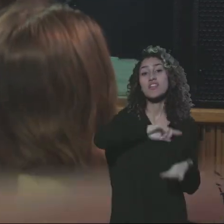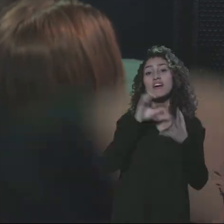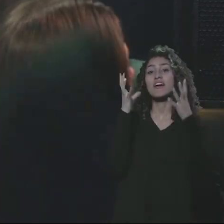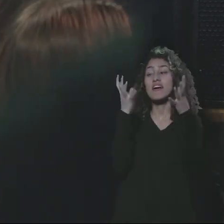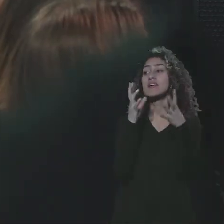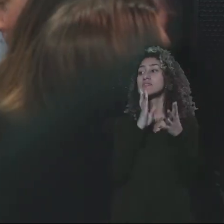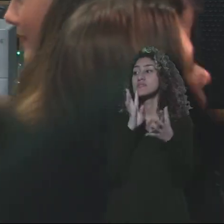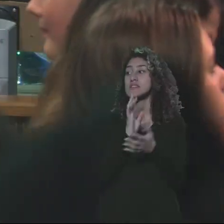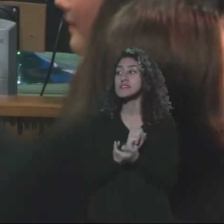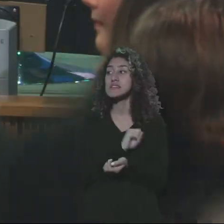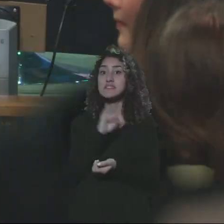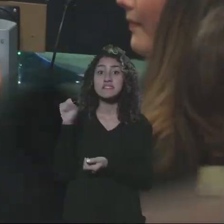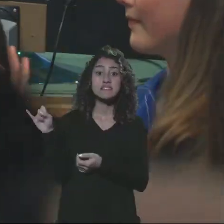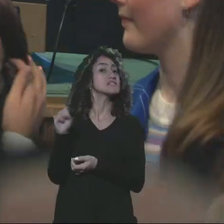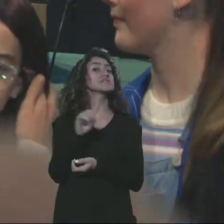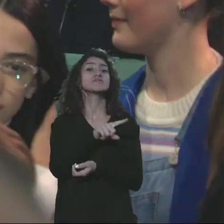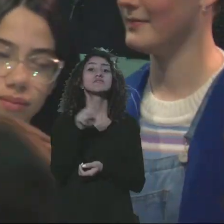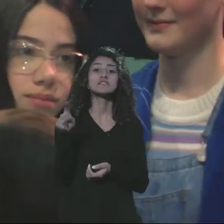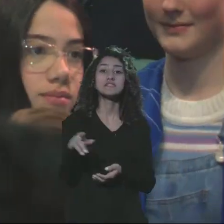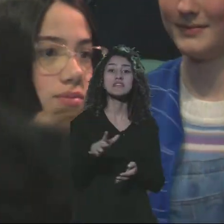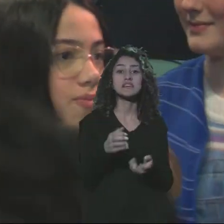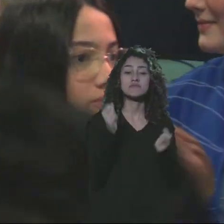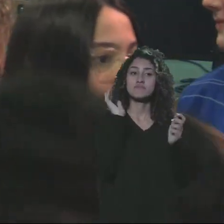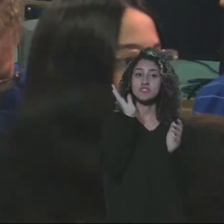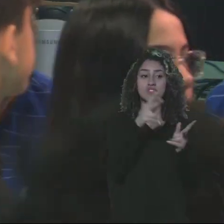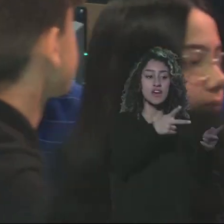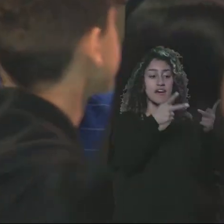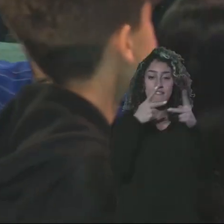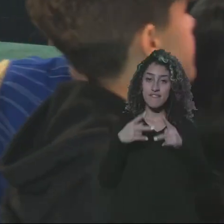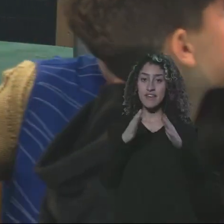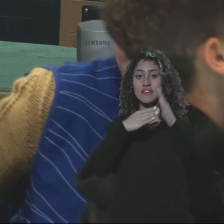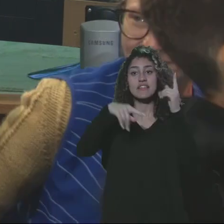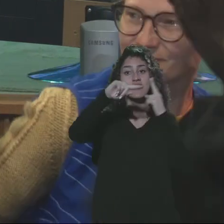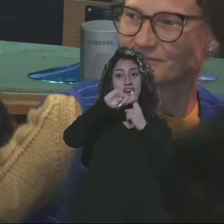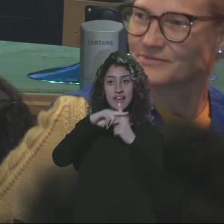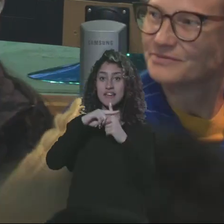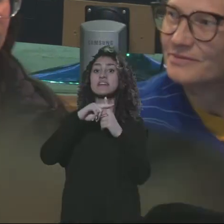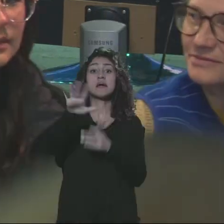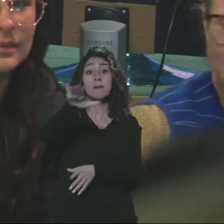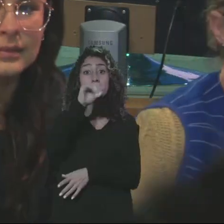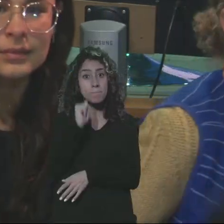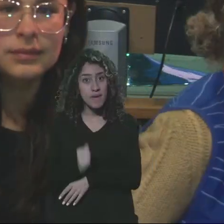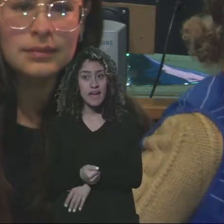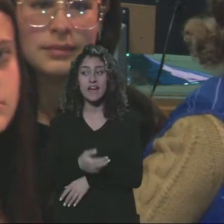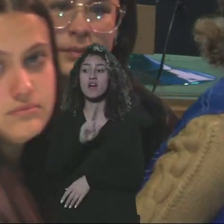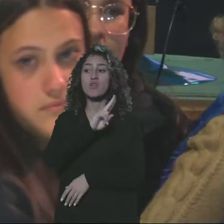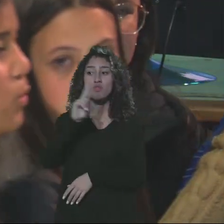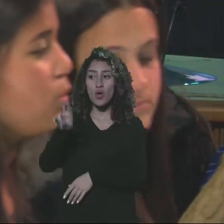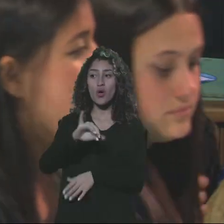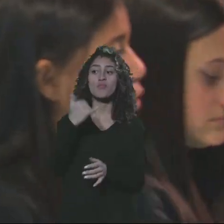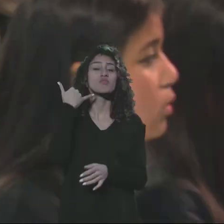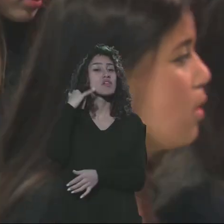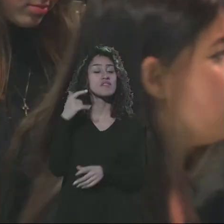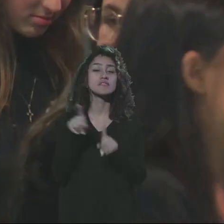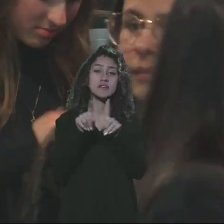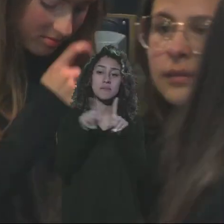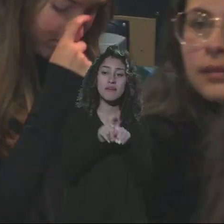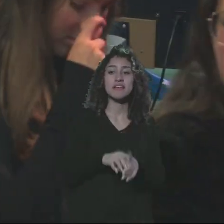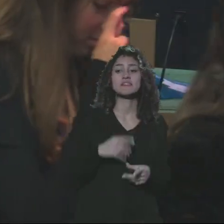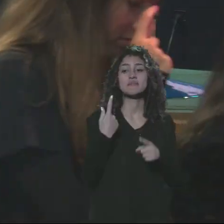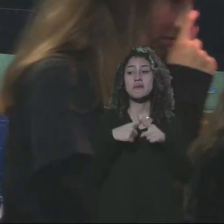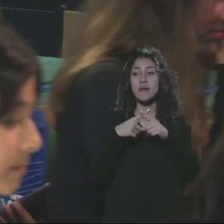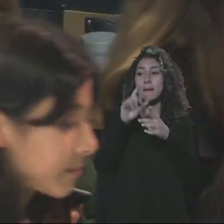é da igreja, veio junto com o teu amigo, não deixa ele embora até dar o nome e o telefone. Porque Jesus quer te dar vida